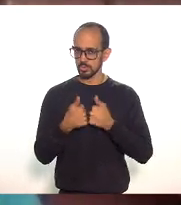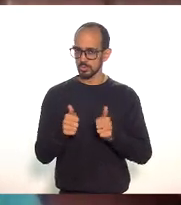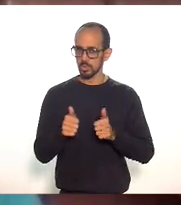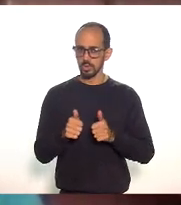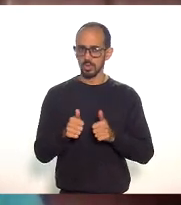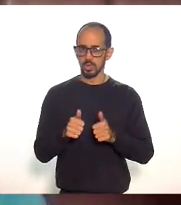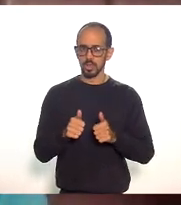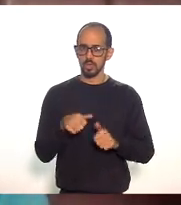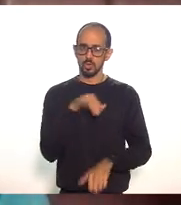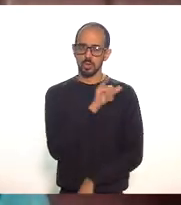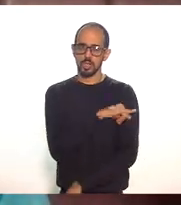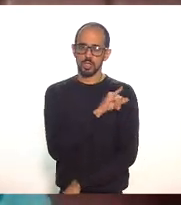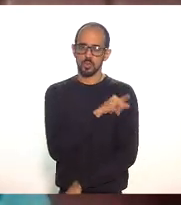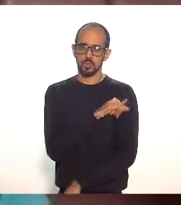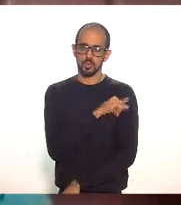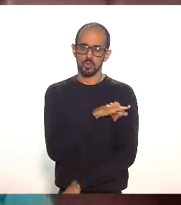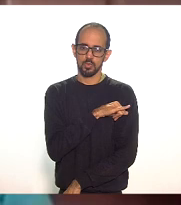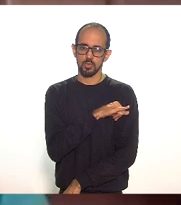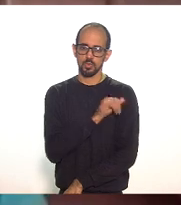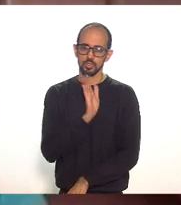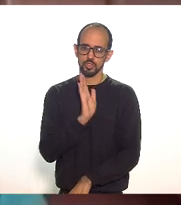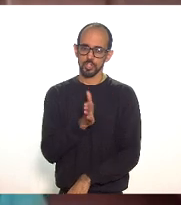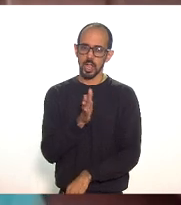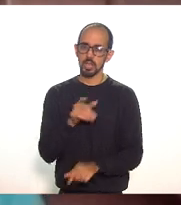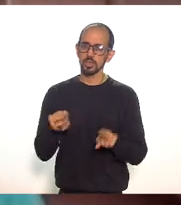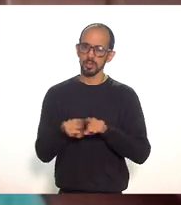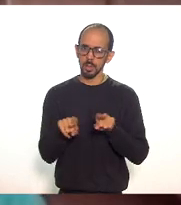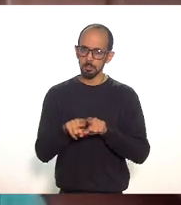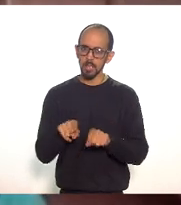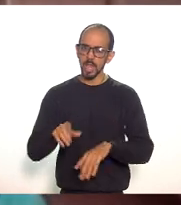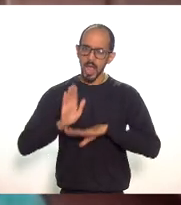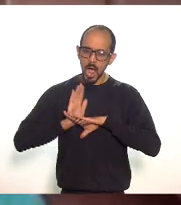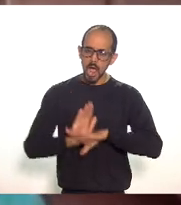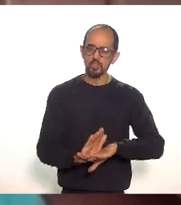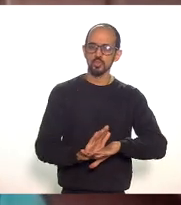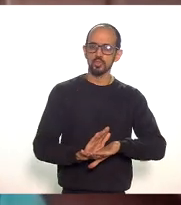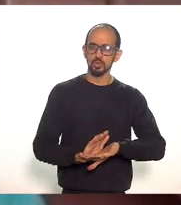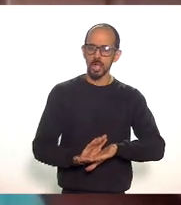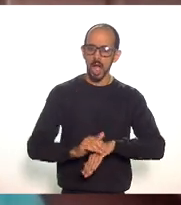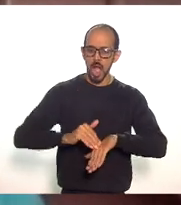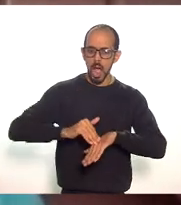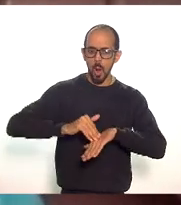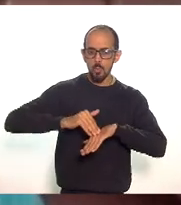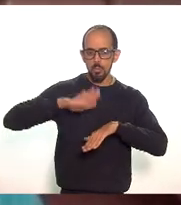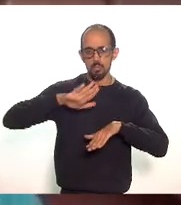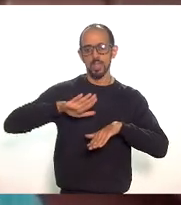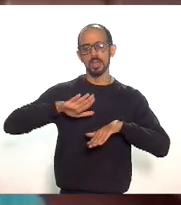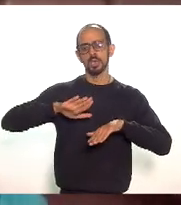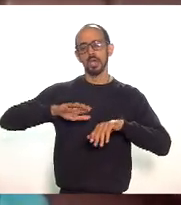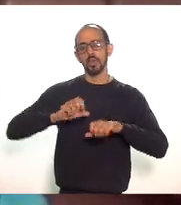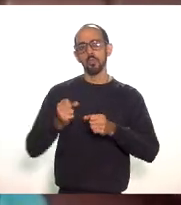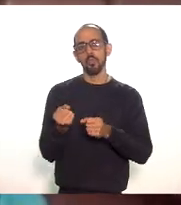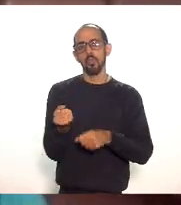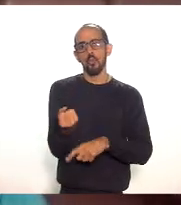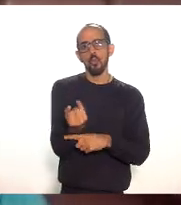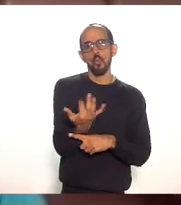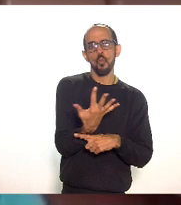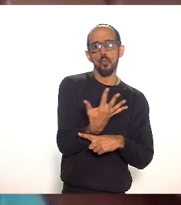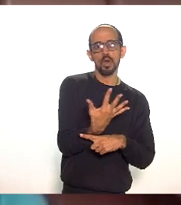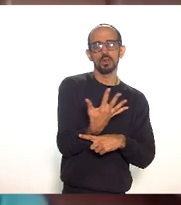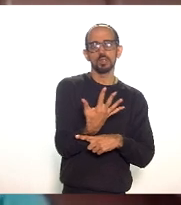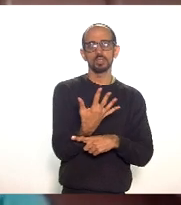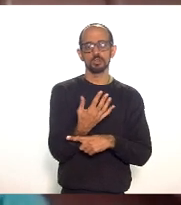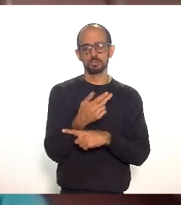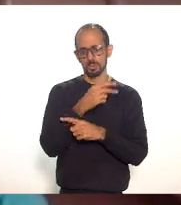Rio de Janeiro, já ajudando a aumentar o número de trabalhadores e trabalhadoras que compreendem